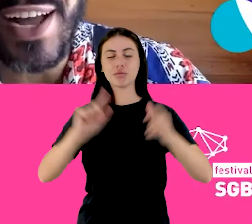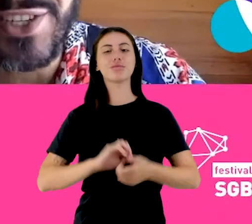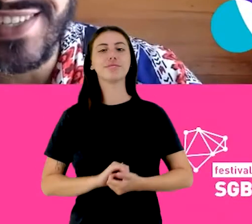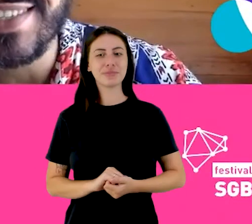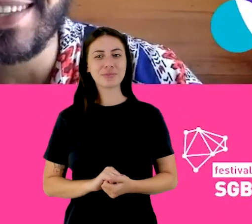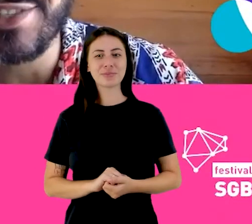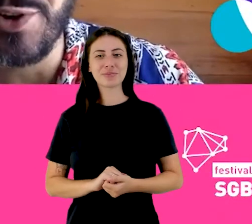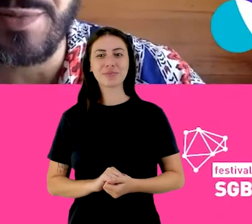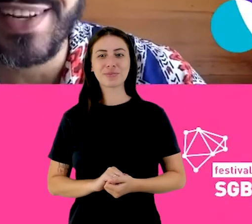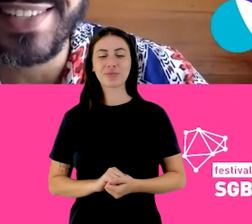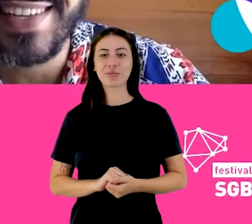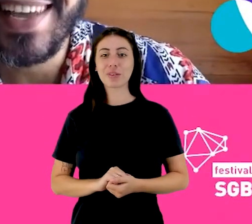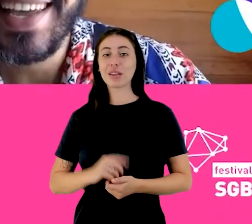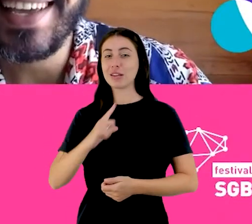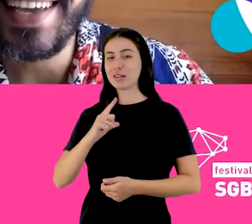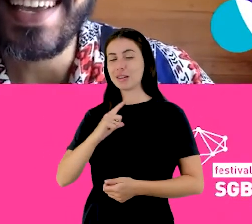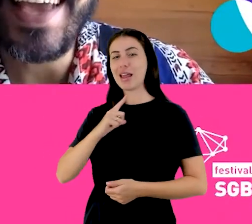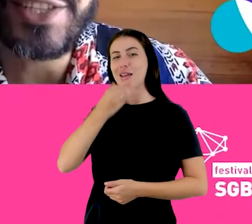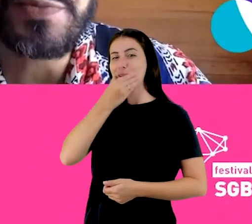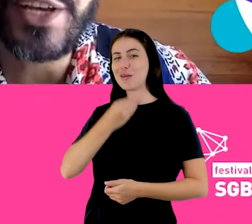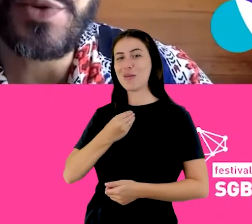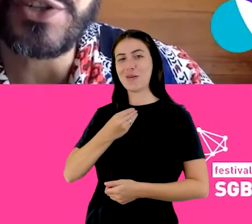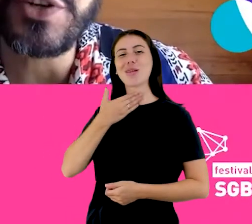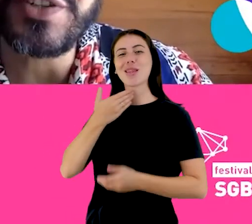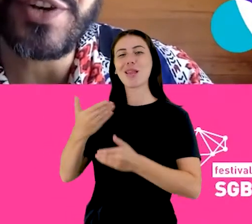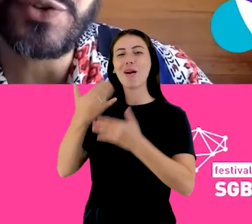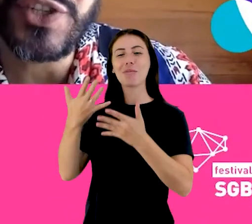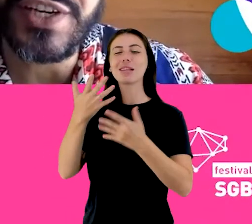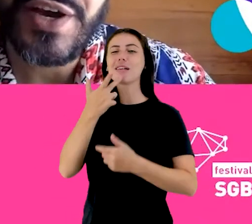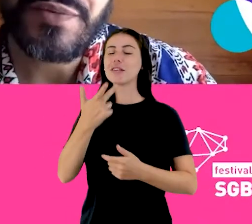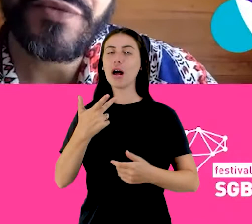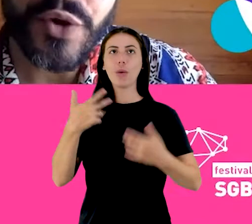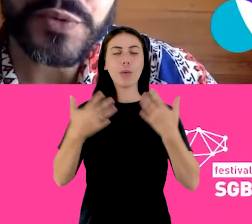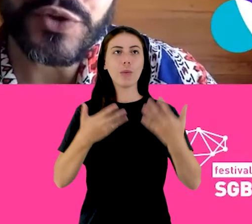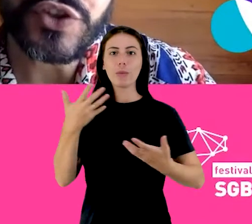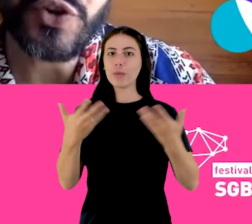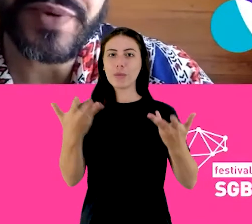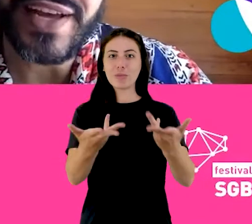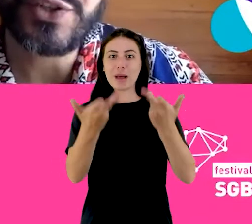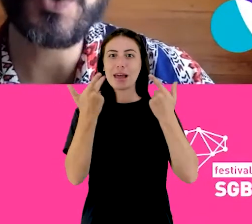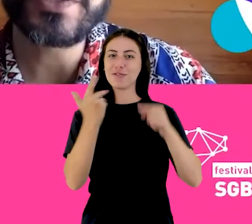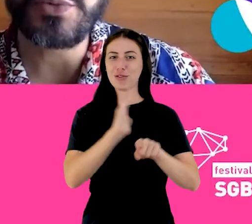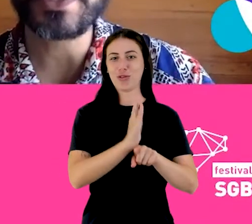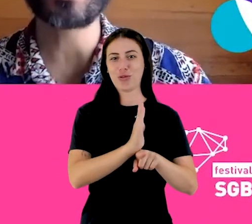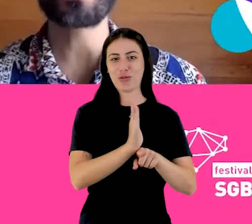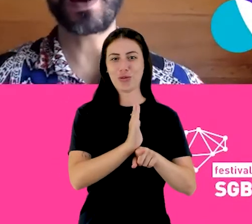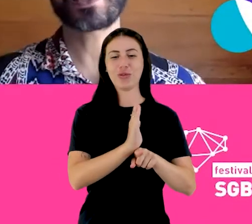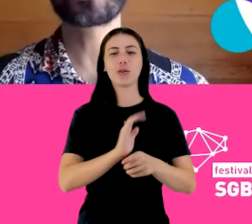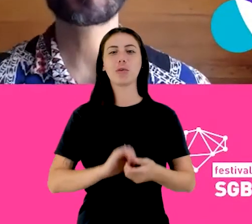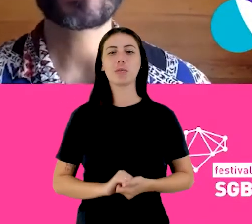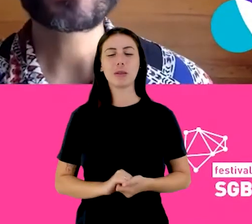com as temáticas dessas obras, e é isso mesmo. Eu acho que quando a gente está falando de filmes, produções de documentários com distribuição